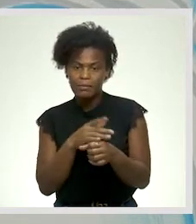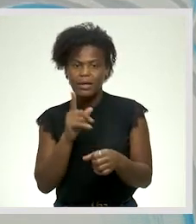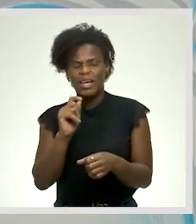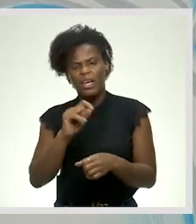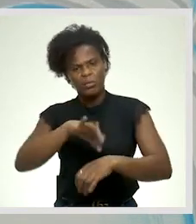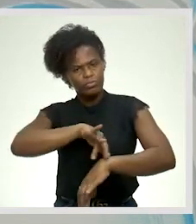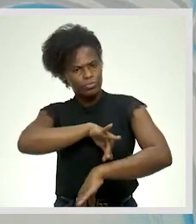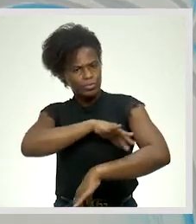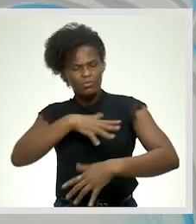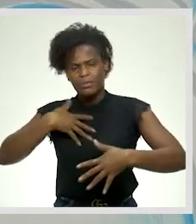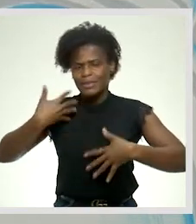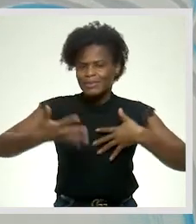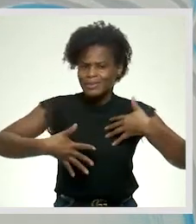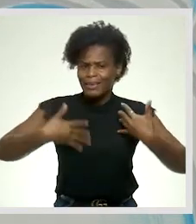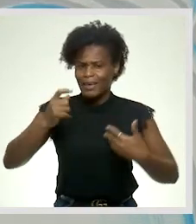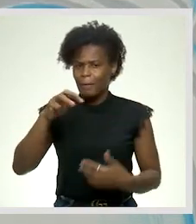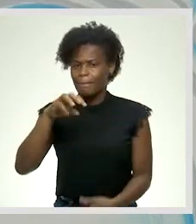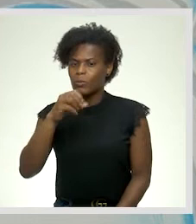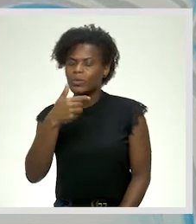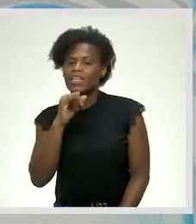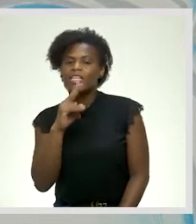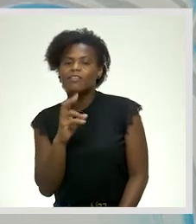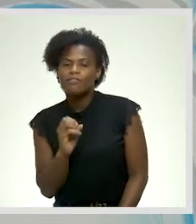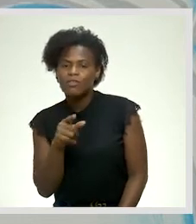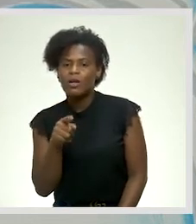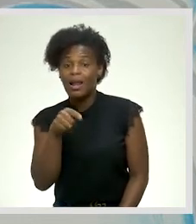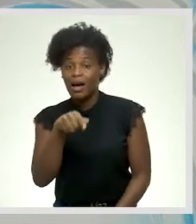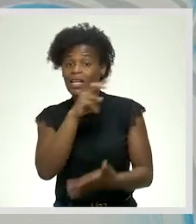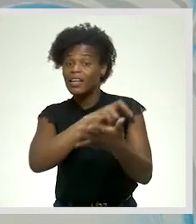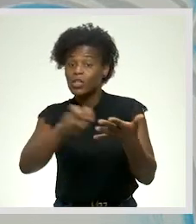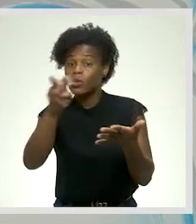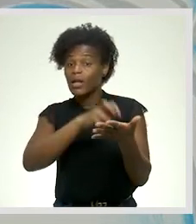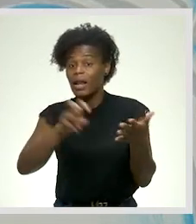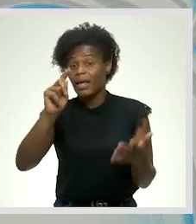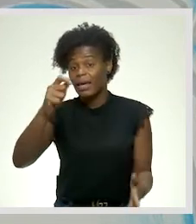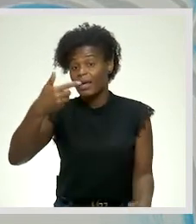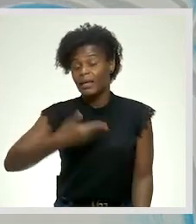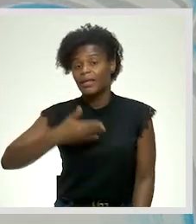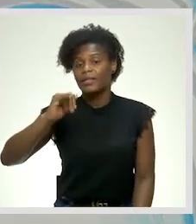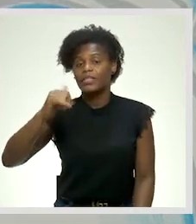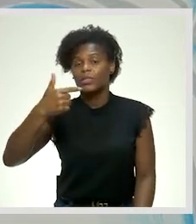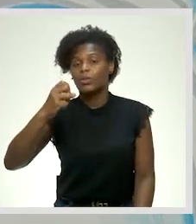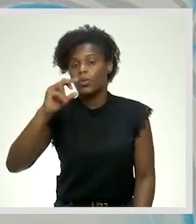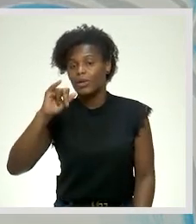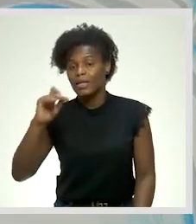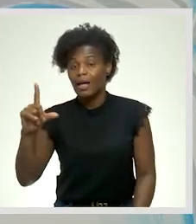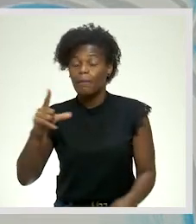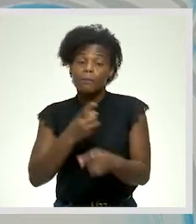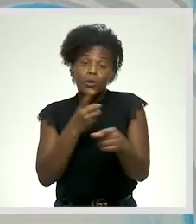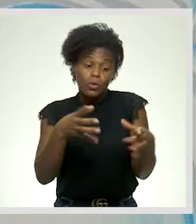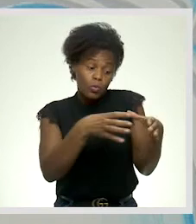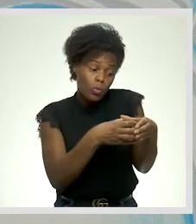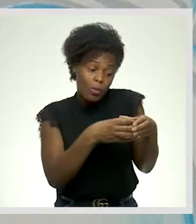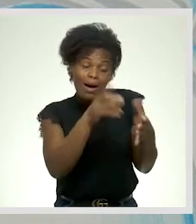emotivos num editorial. Por quê? Porque também pode ser que a equipe da redação